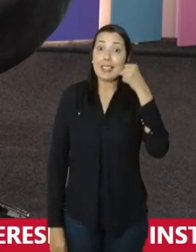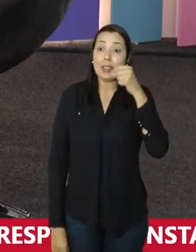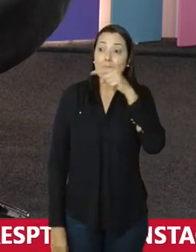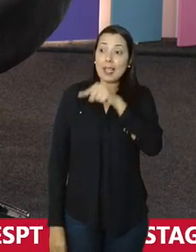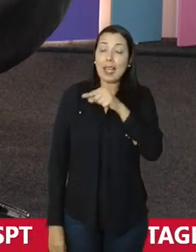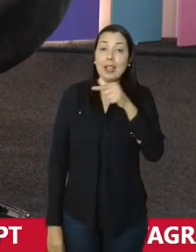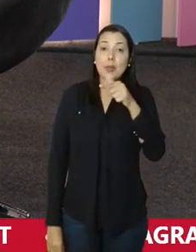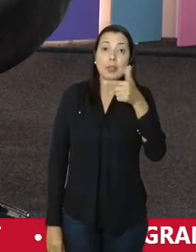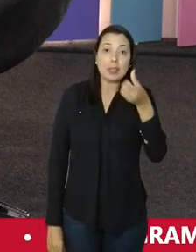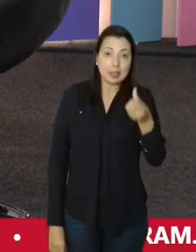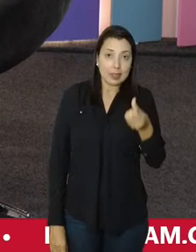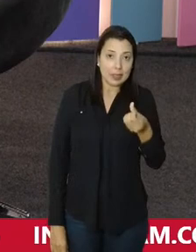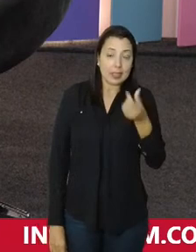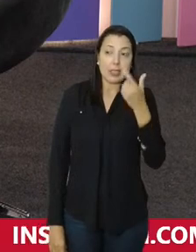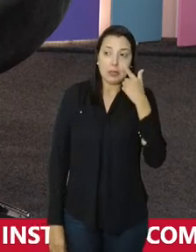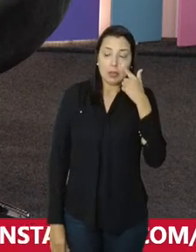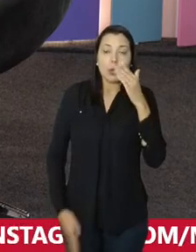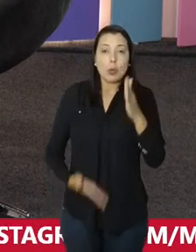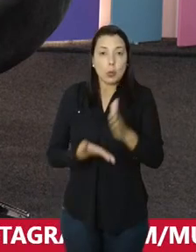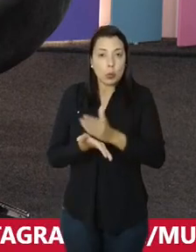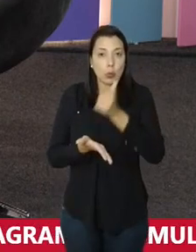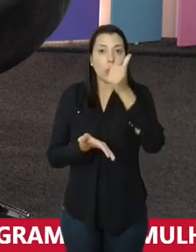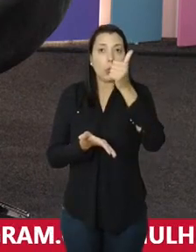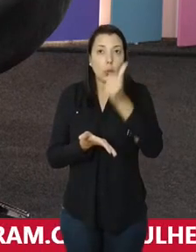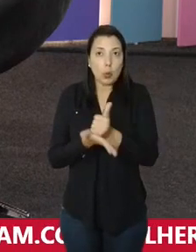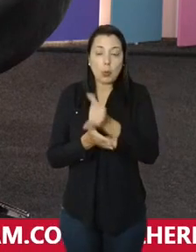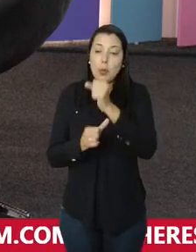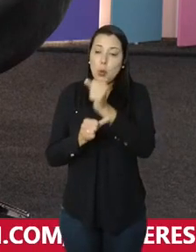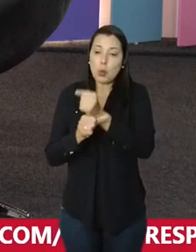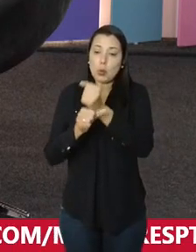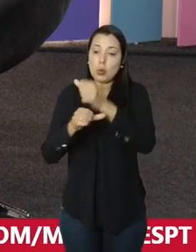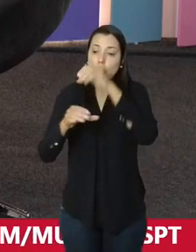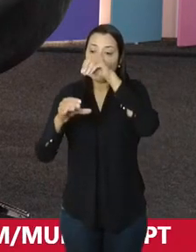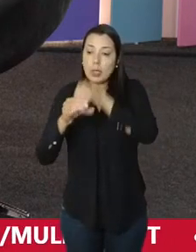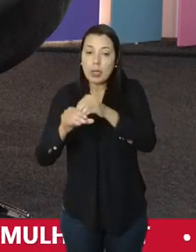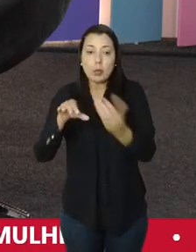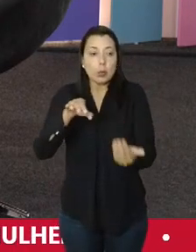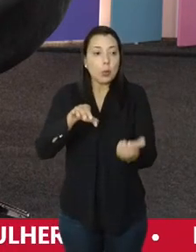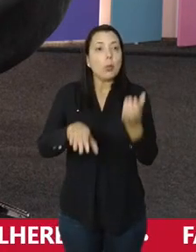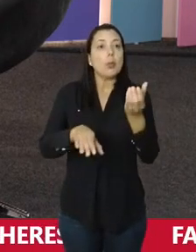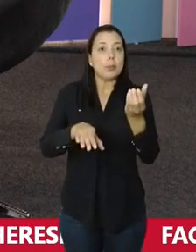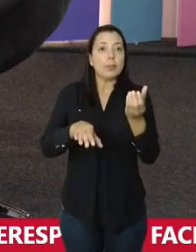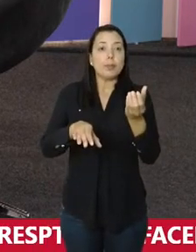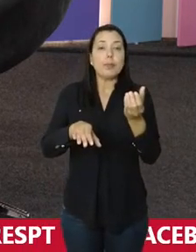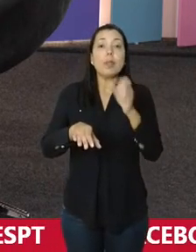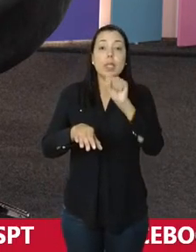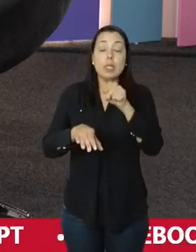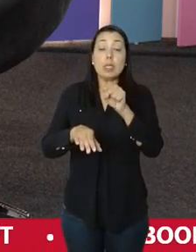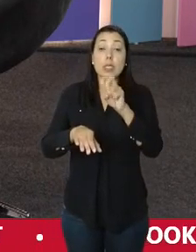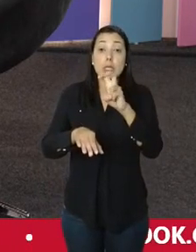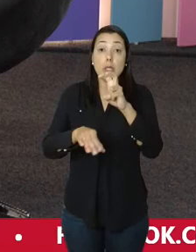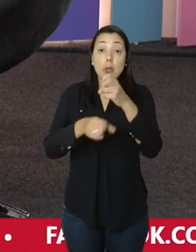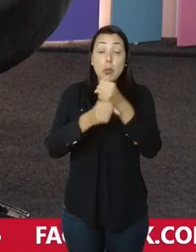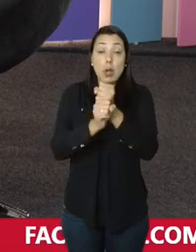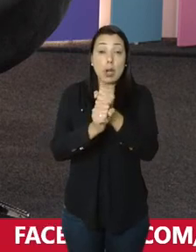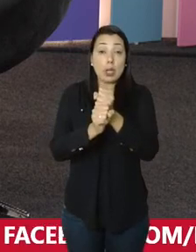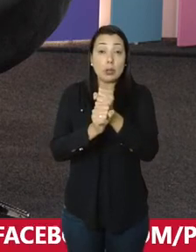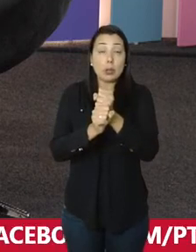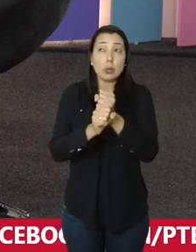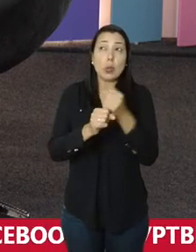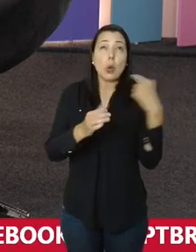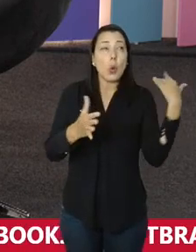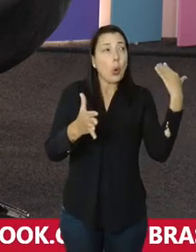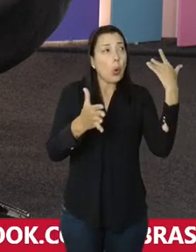em 2016, viu o golpe sendo construído dentro do Congresso Nacional e 5 anos passados de